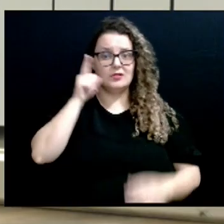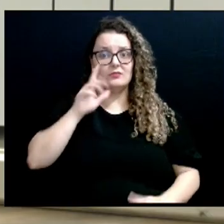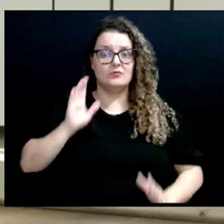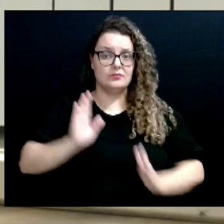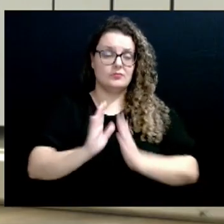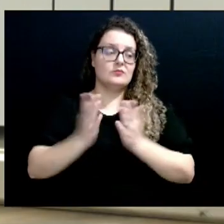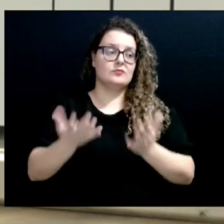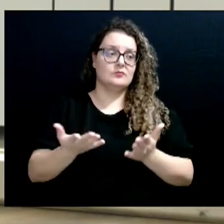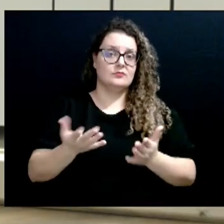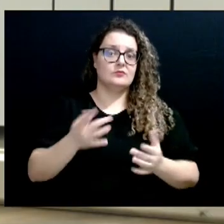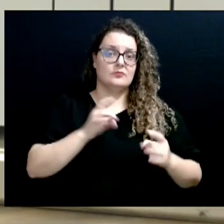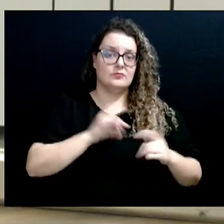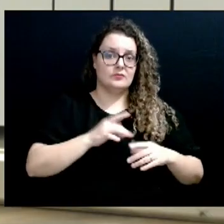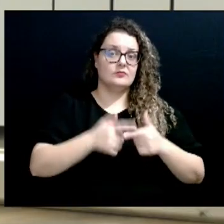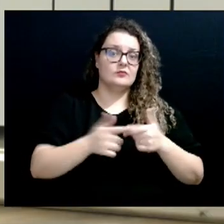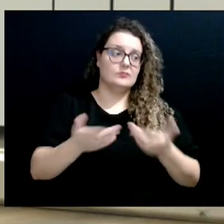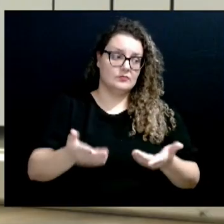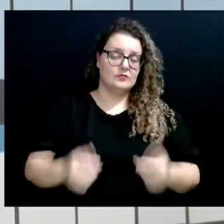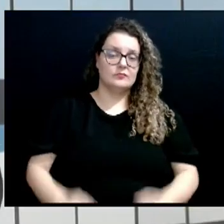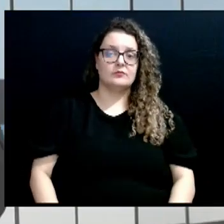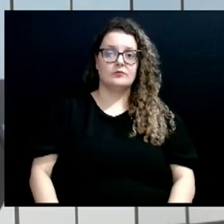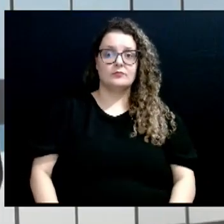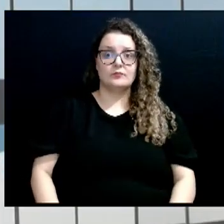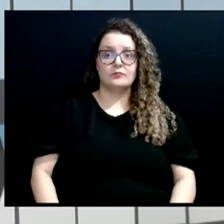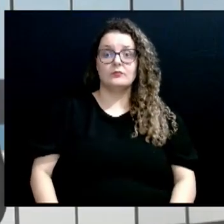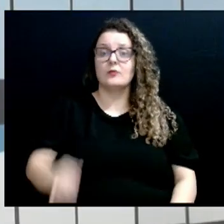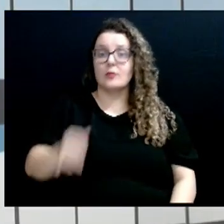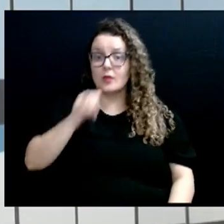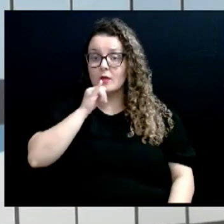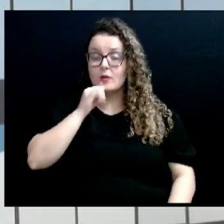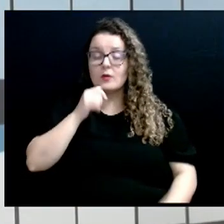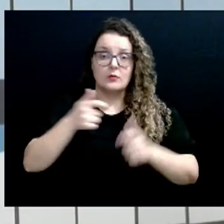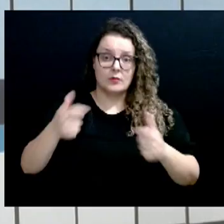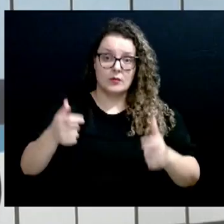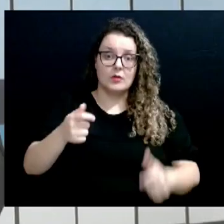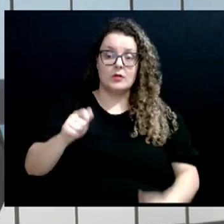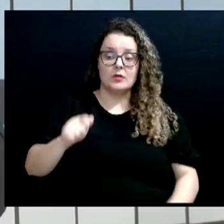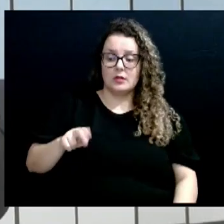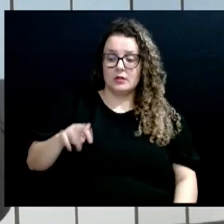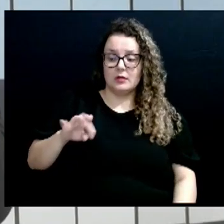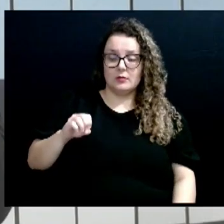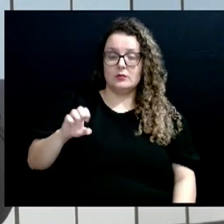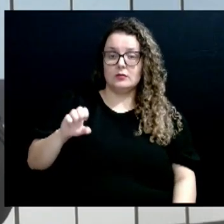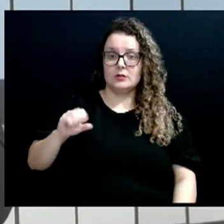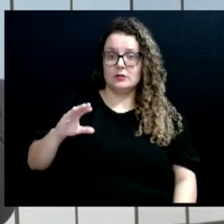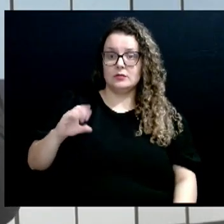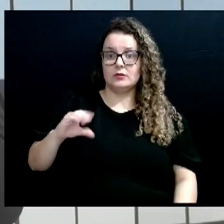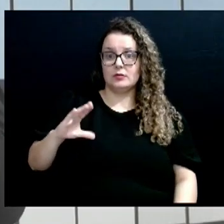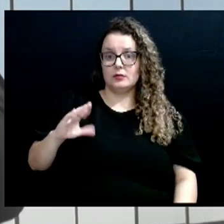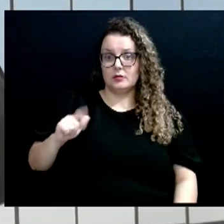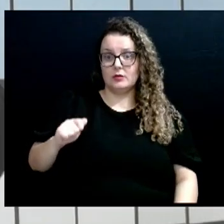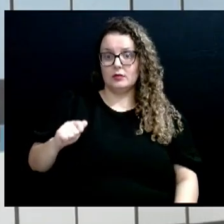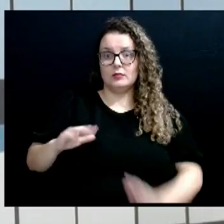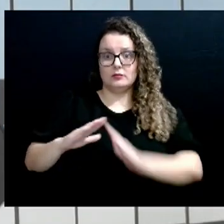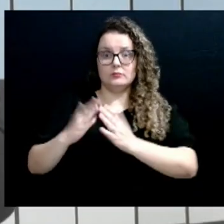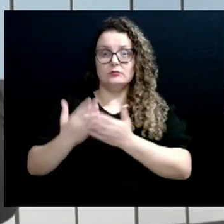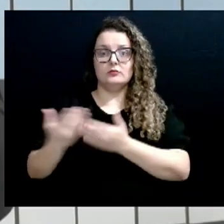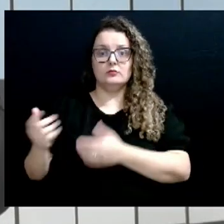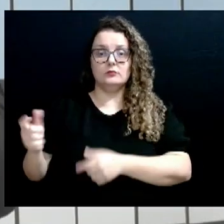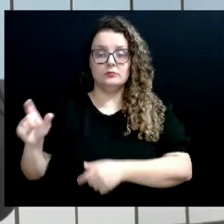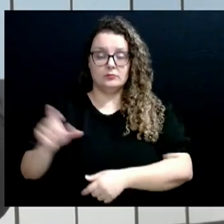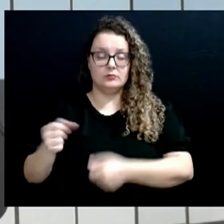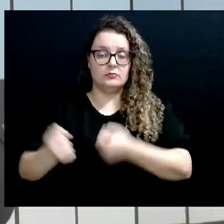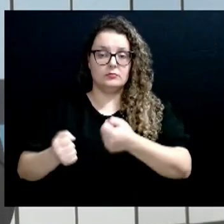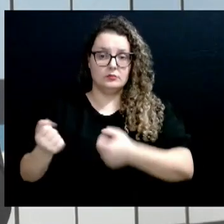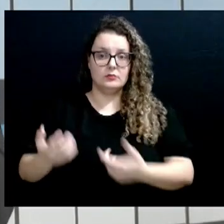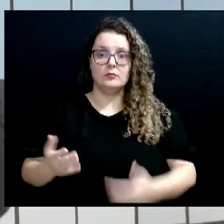esse problema? Por exemplo, a grande maioria das autoescolas, elas têm essa parte, quando o instrutor está ali com as aulas, com o aluno,